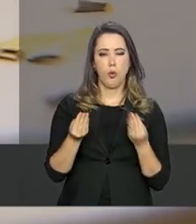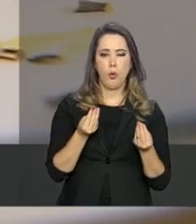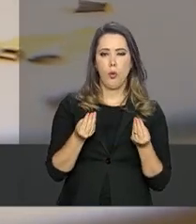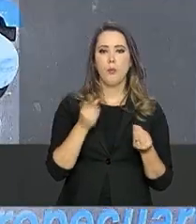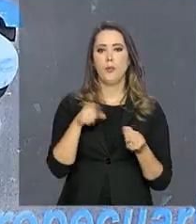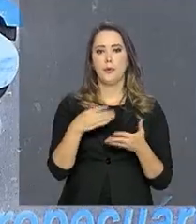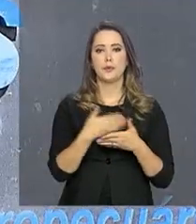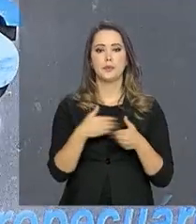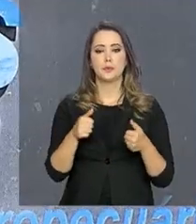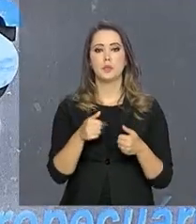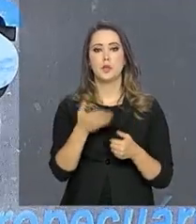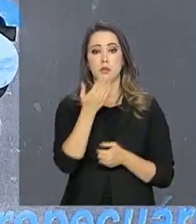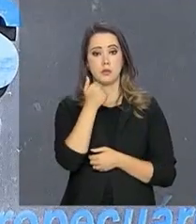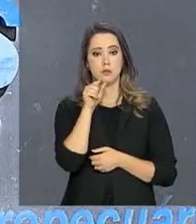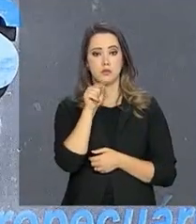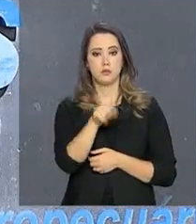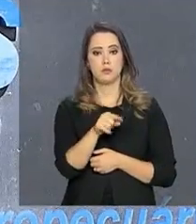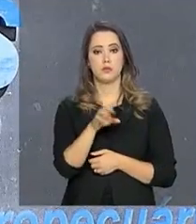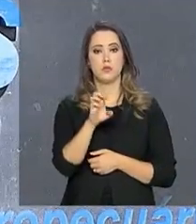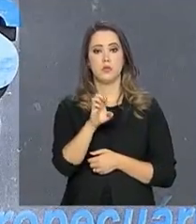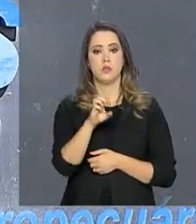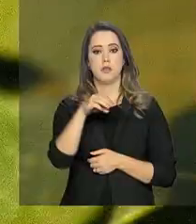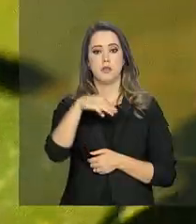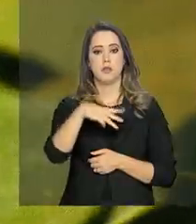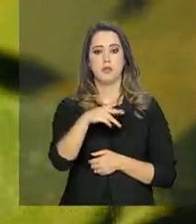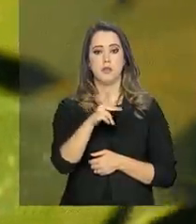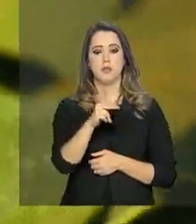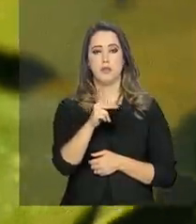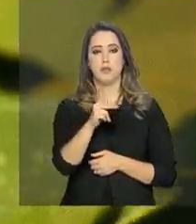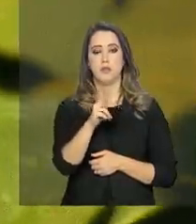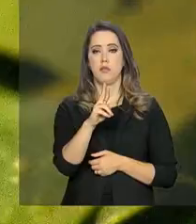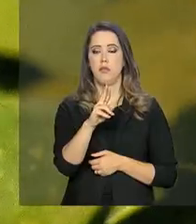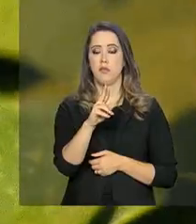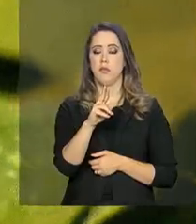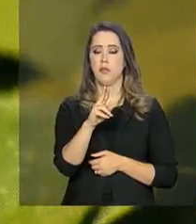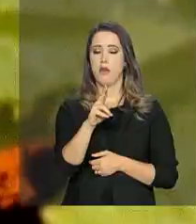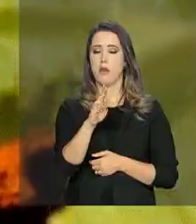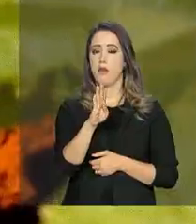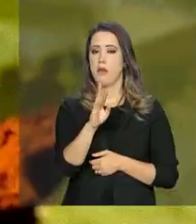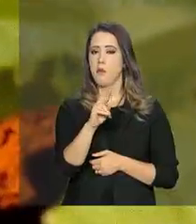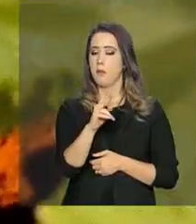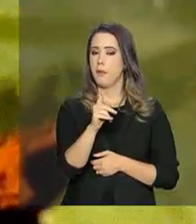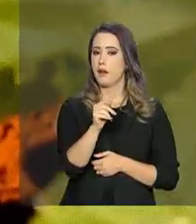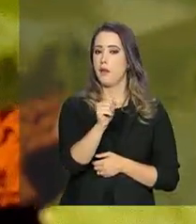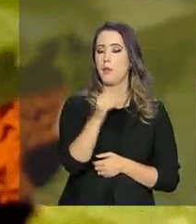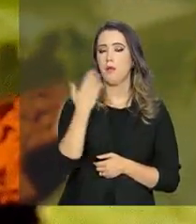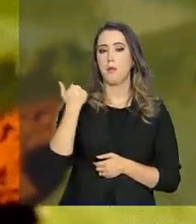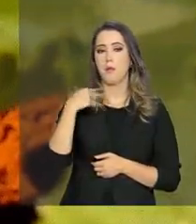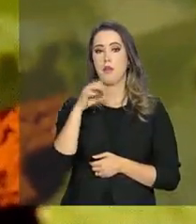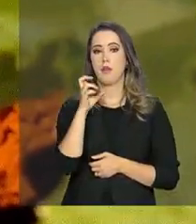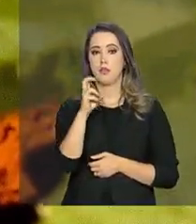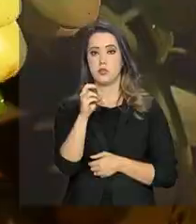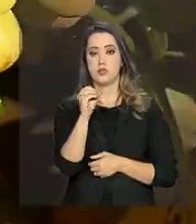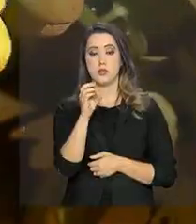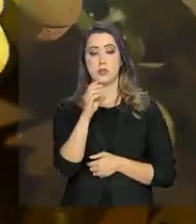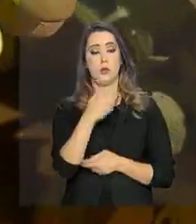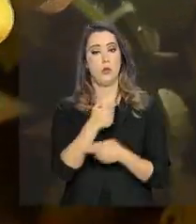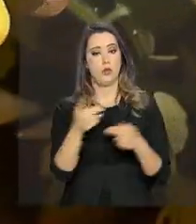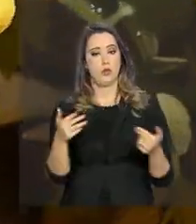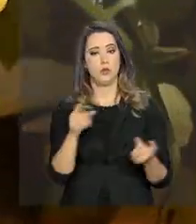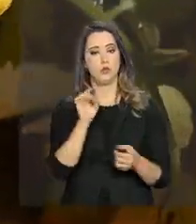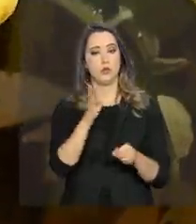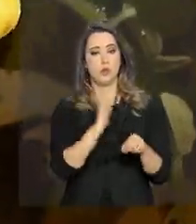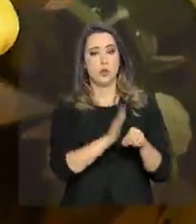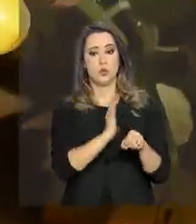alimentos a embrapa hortaliças por exemplo tem uma vitrine tecnológica com mais de 50 produtos só de